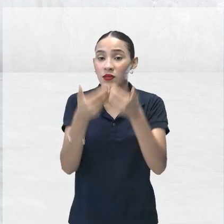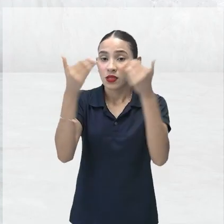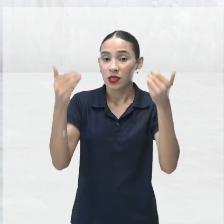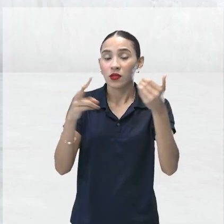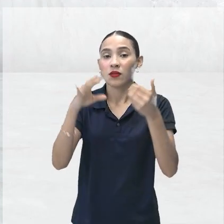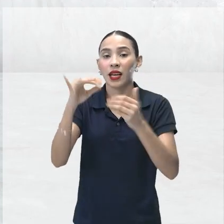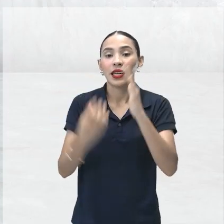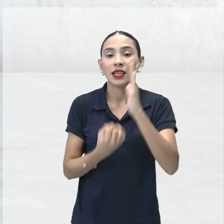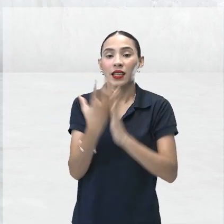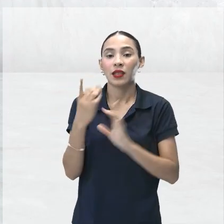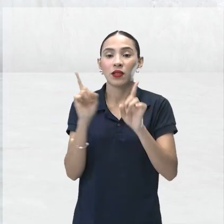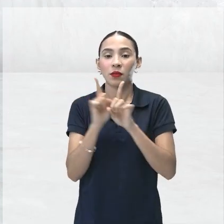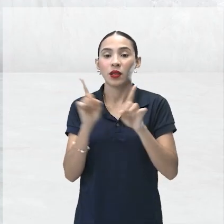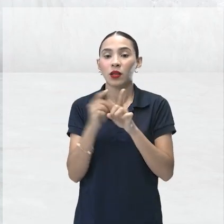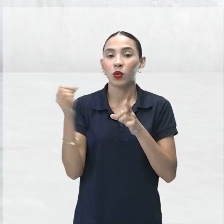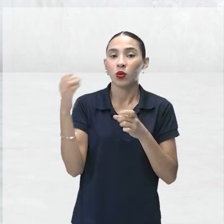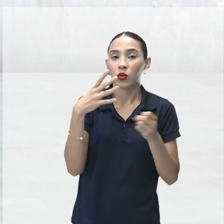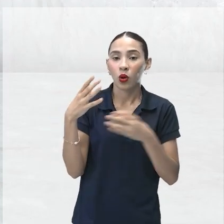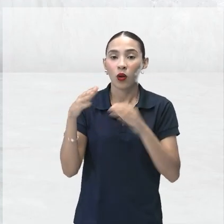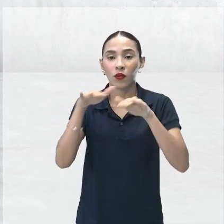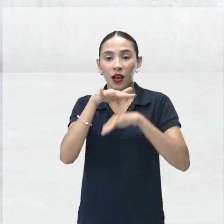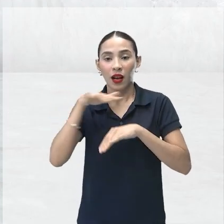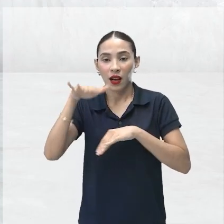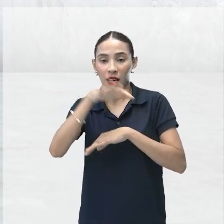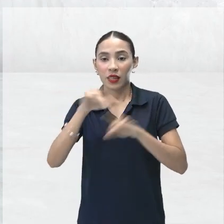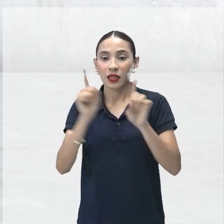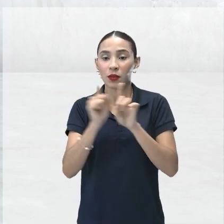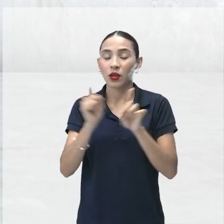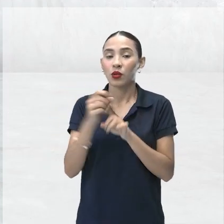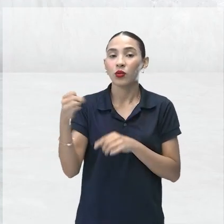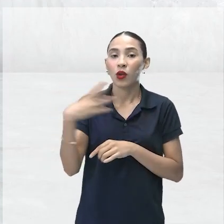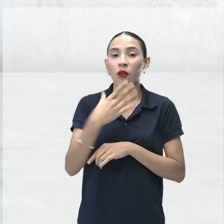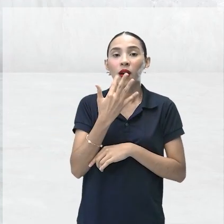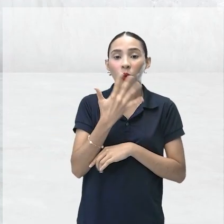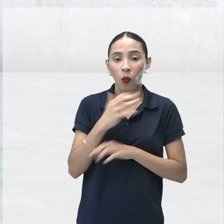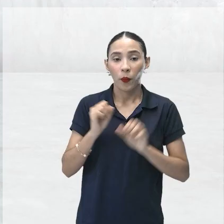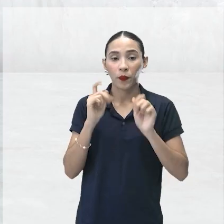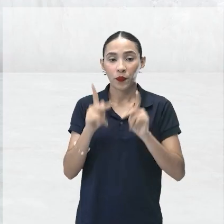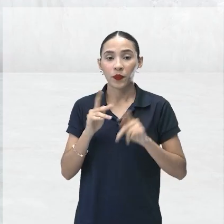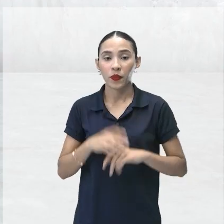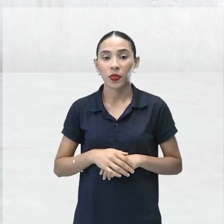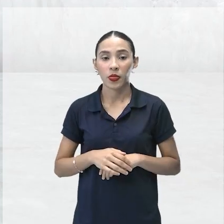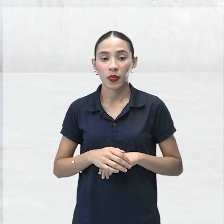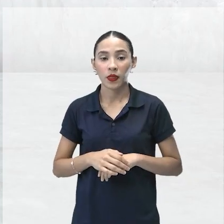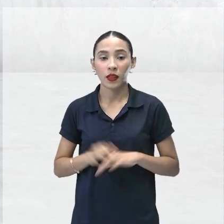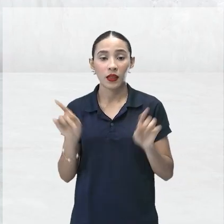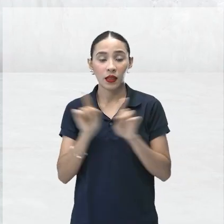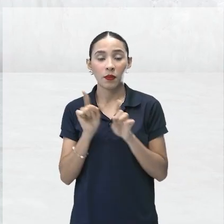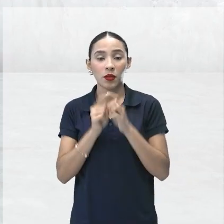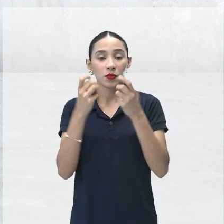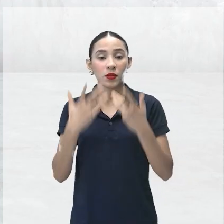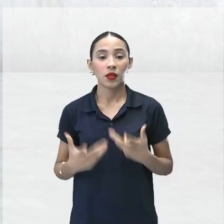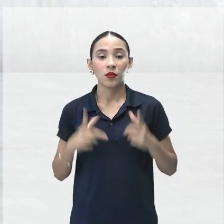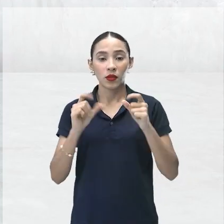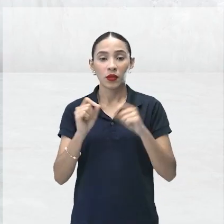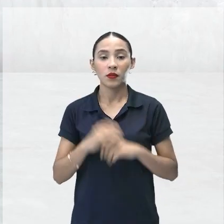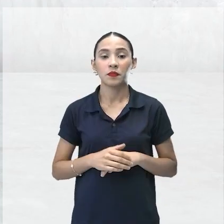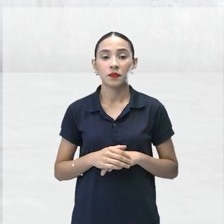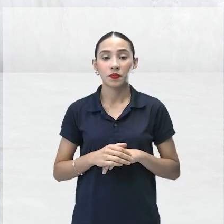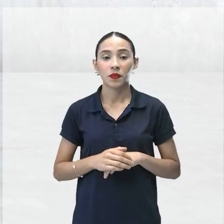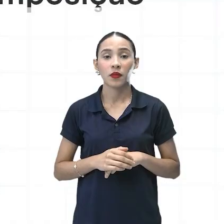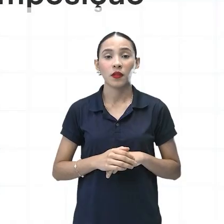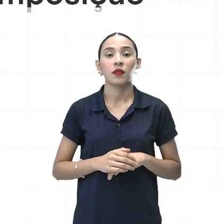vão criando novos espaços e novas cores, certo? E aí vamos falar agora sobre o